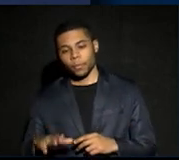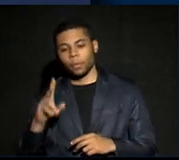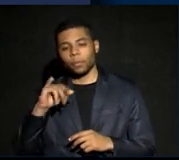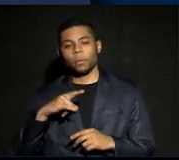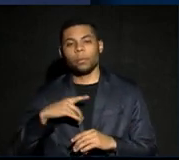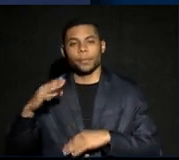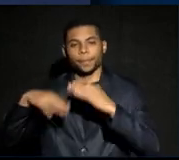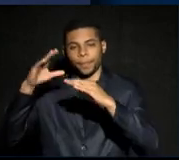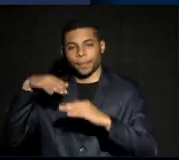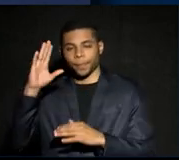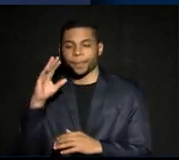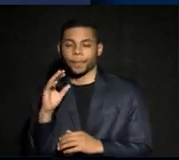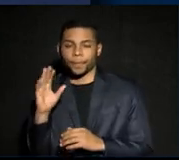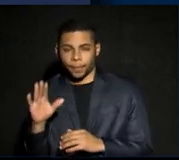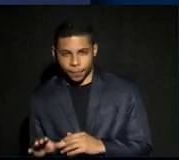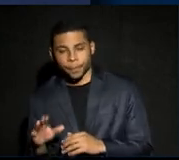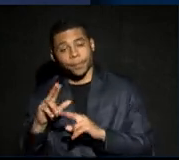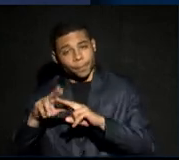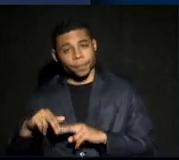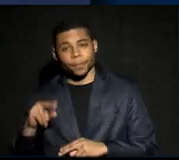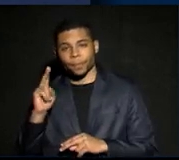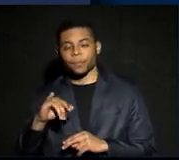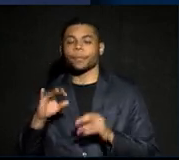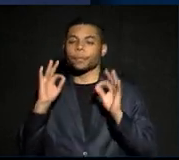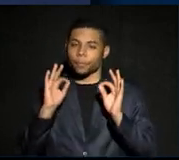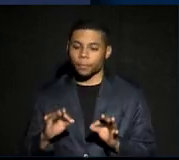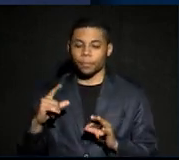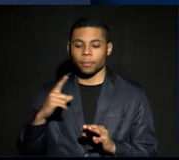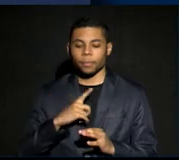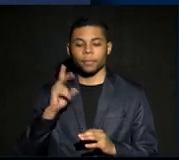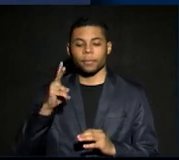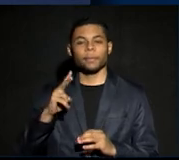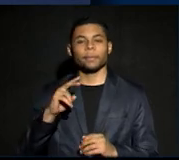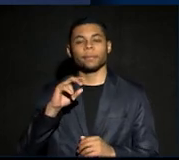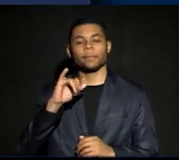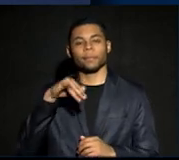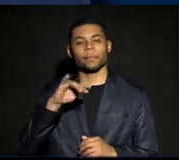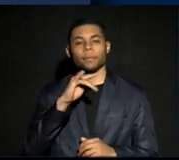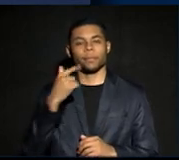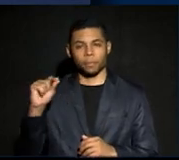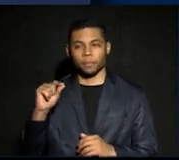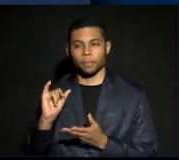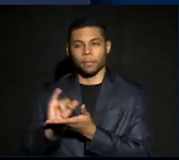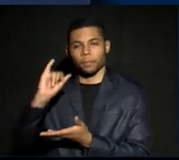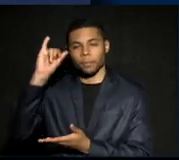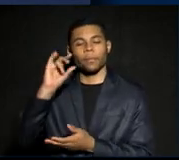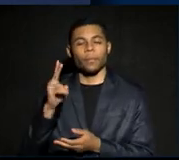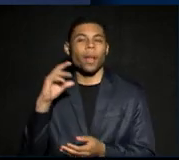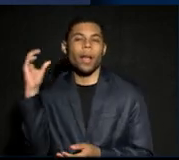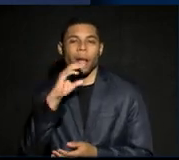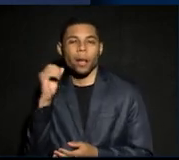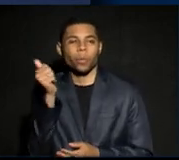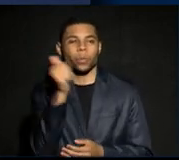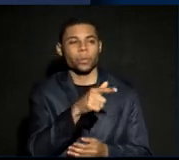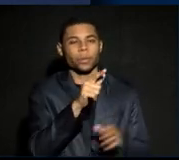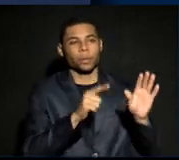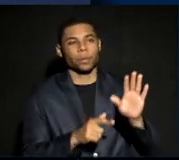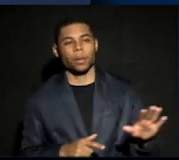gerar um crescimento potencial um pouco mais baixo, e aí vai sim gerar uma desinflação que ainda assim não será tão rápida quanto